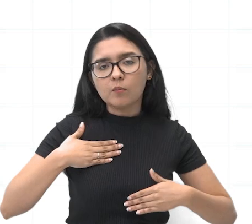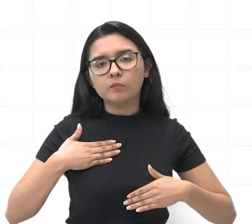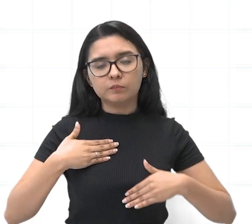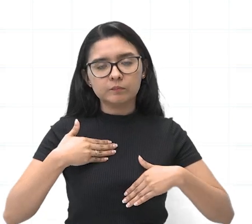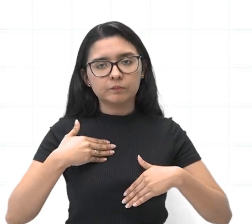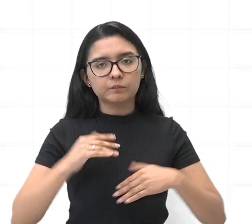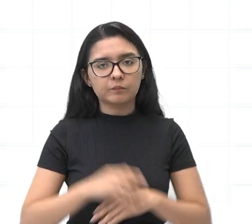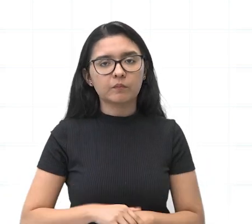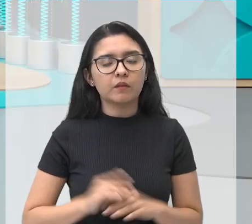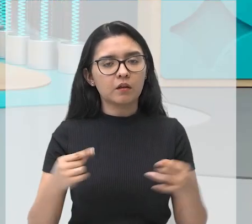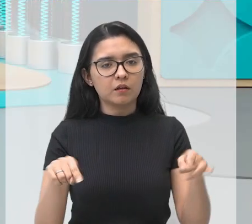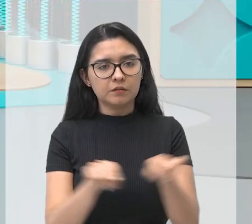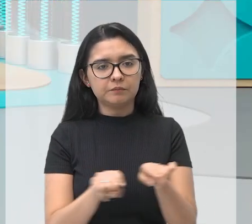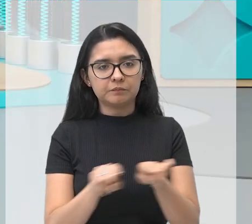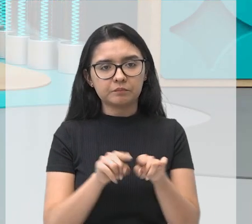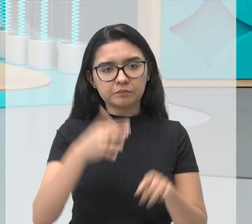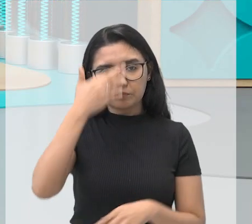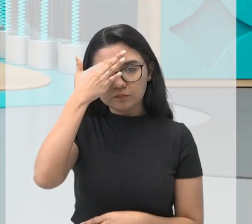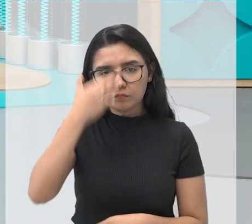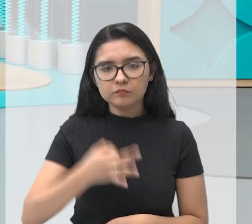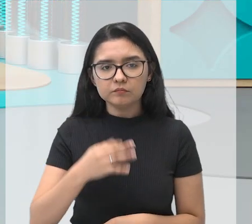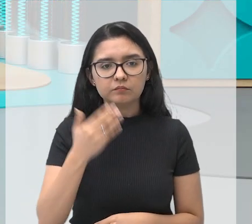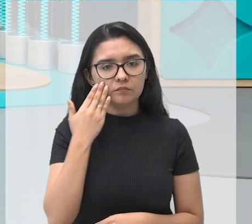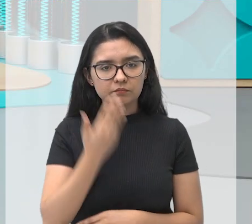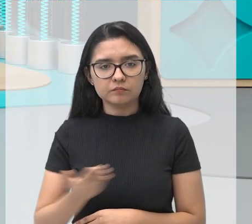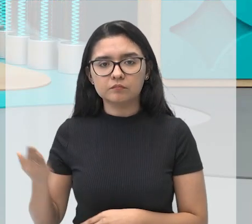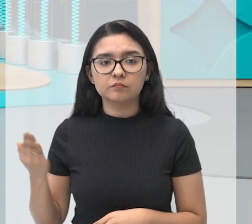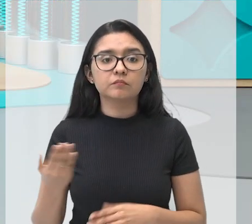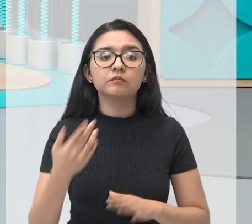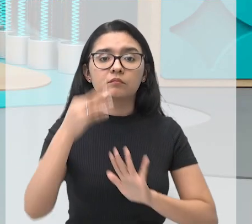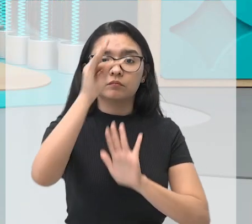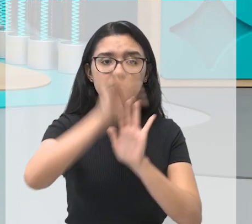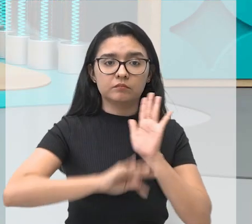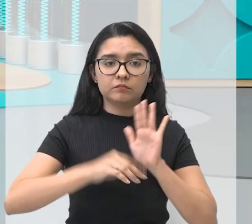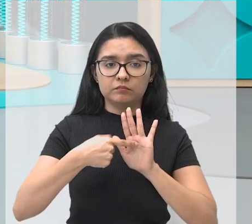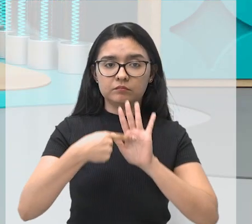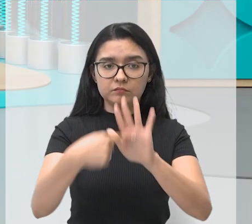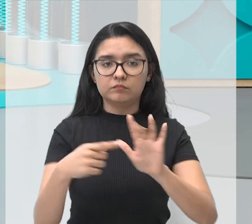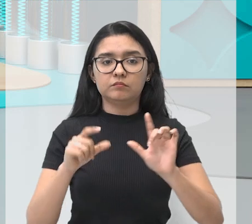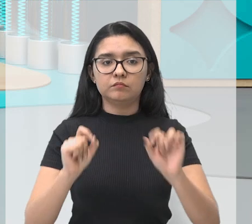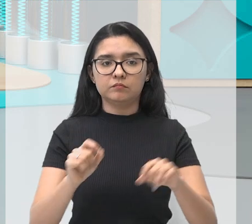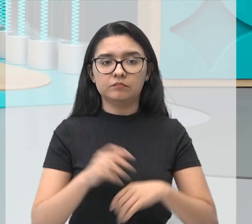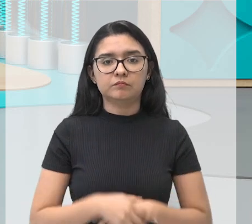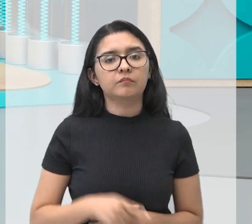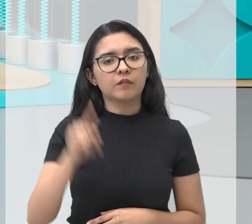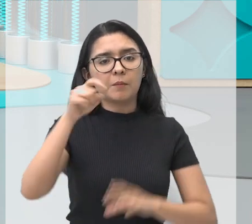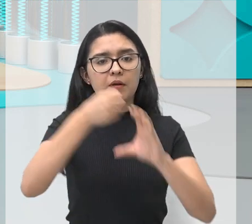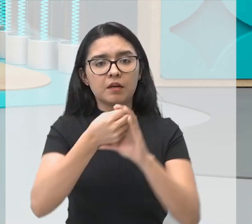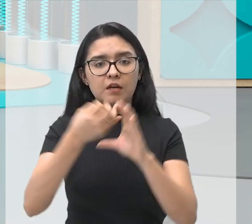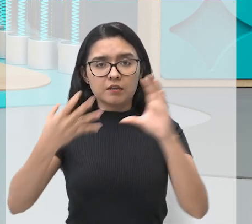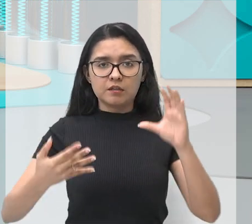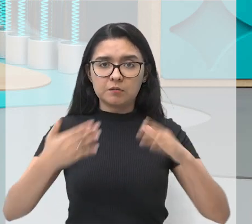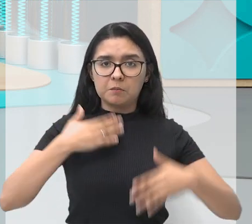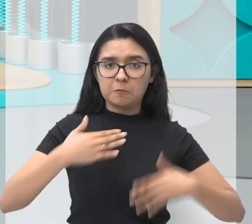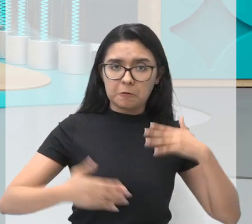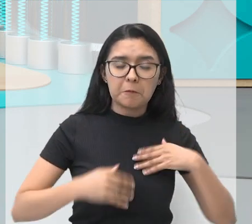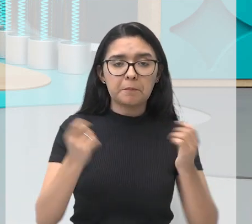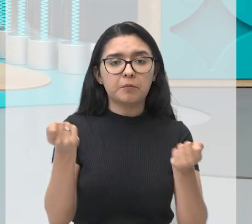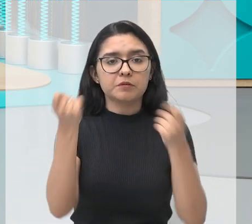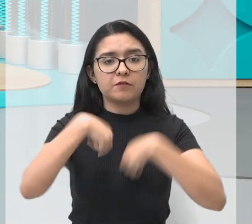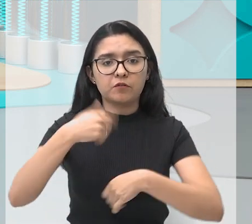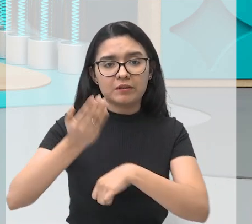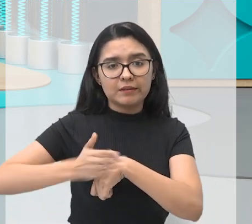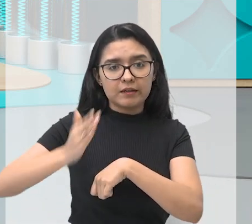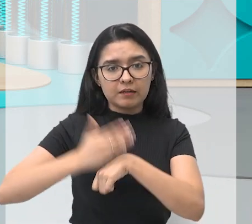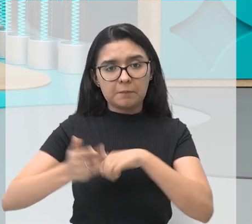são entendidas também, olha só como o texto continua aqui para a gente, como um atributo físico treinável no